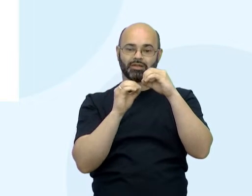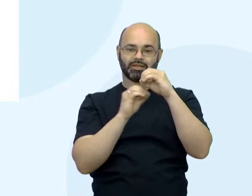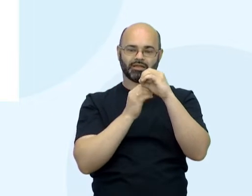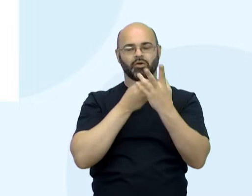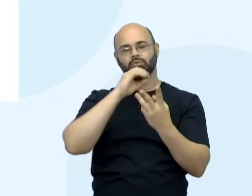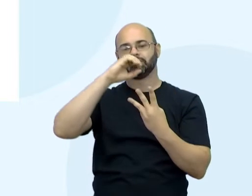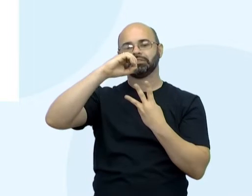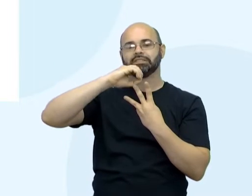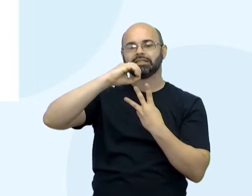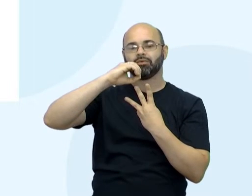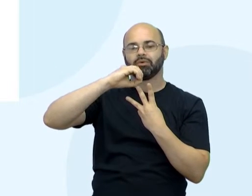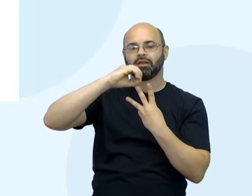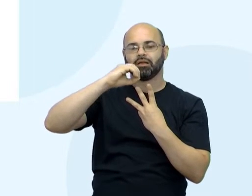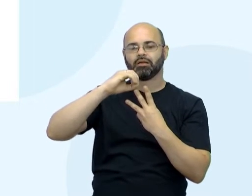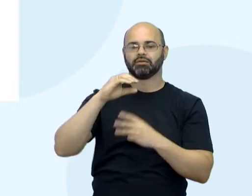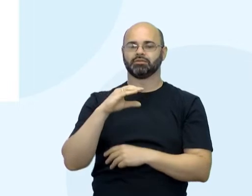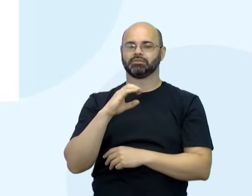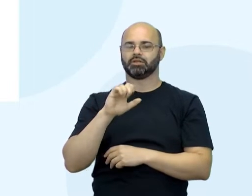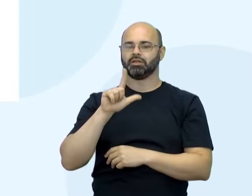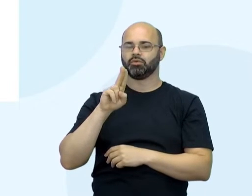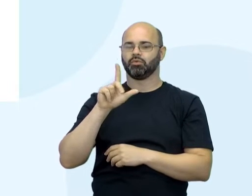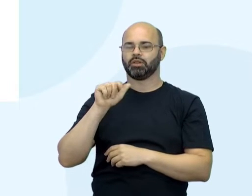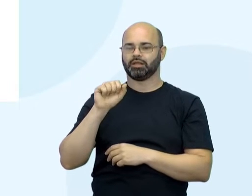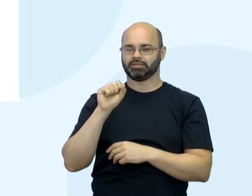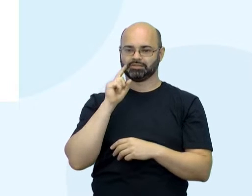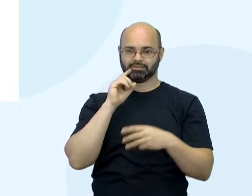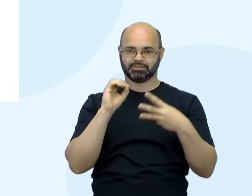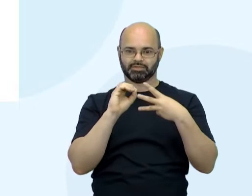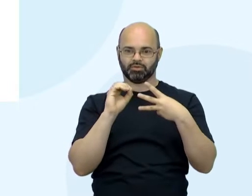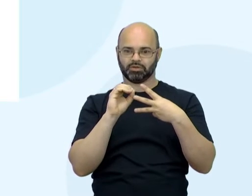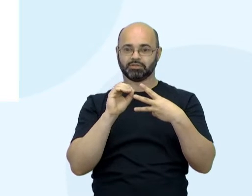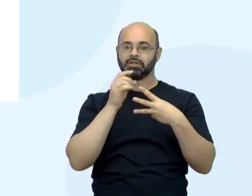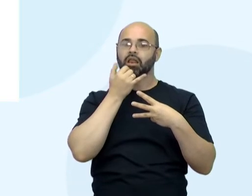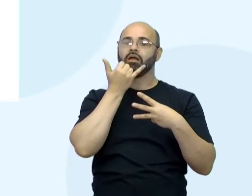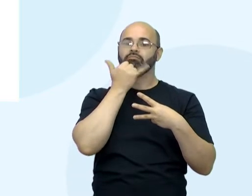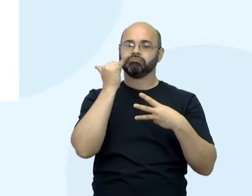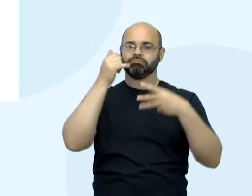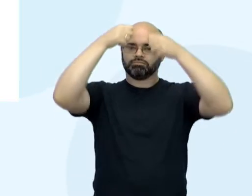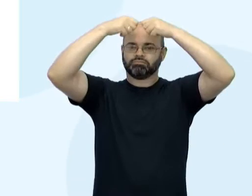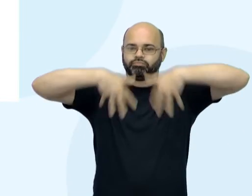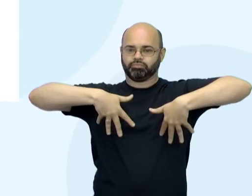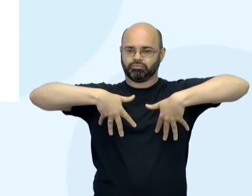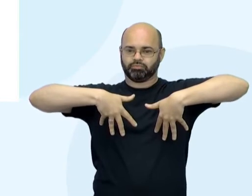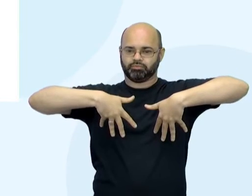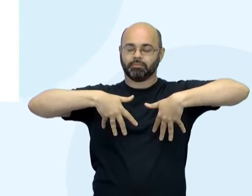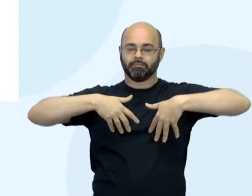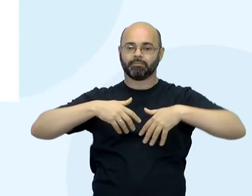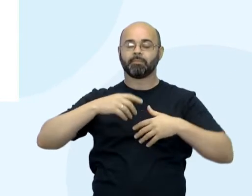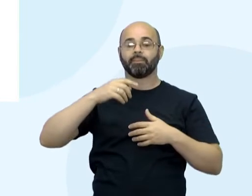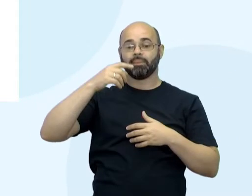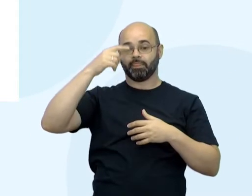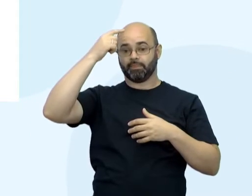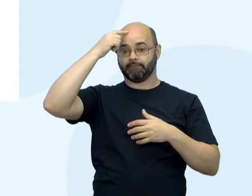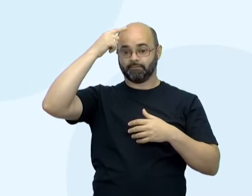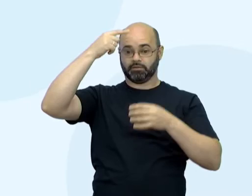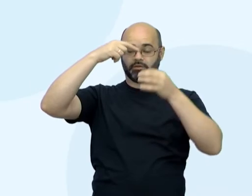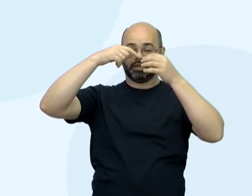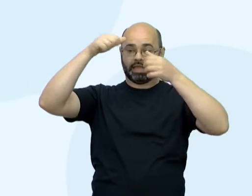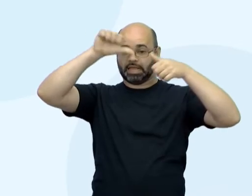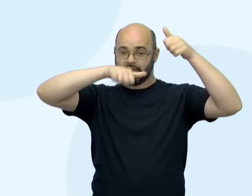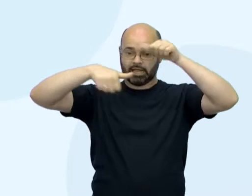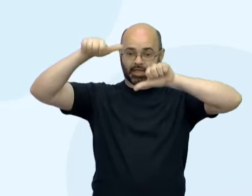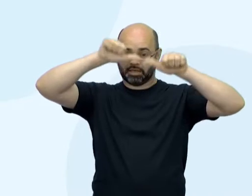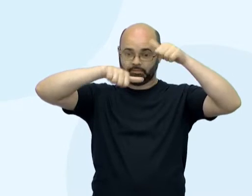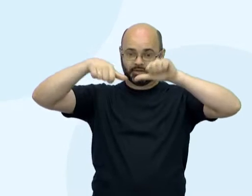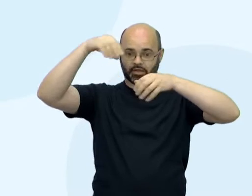ali aquelas divisões e tudo mais, e é responsável pelos impulsos elétricos que ocorrem por uma questão química e vão